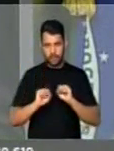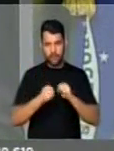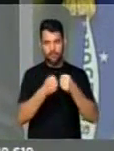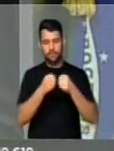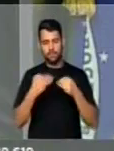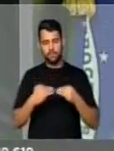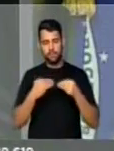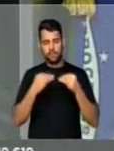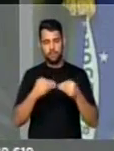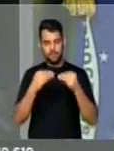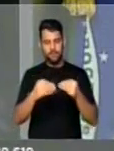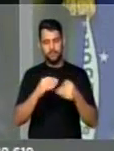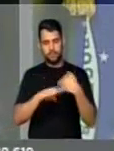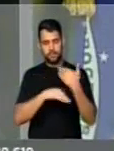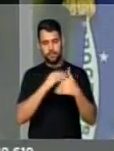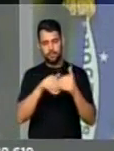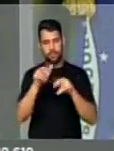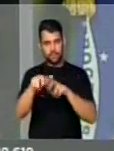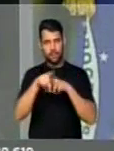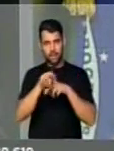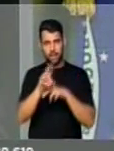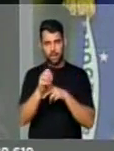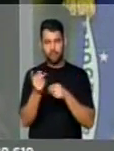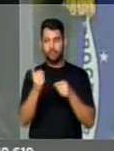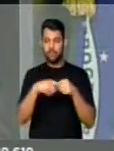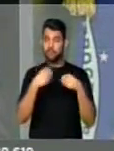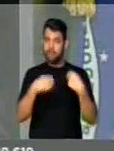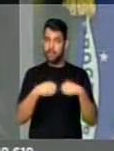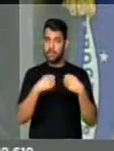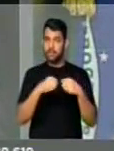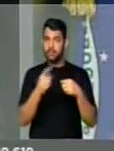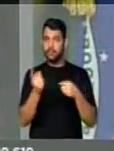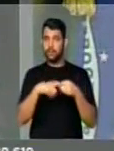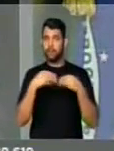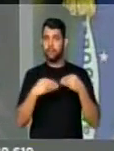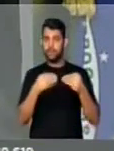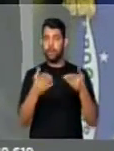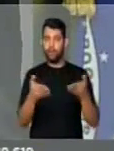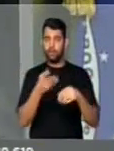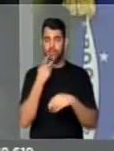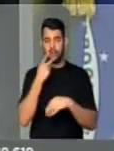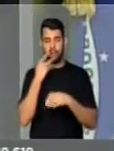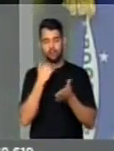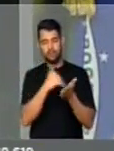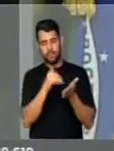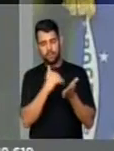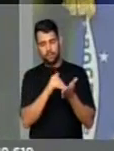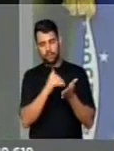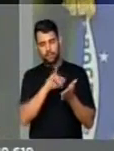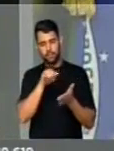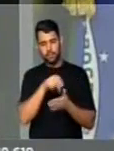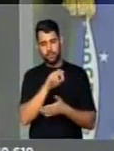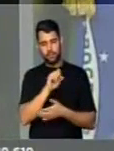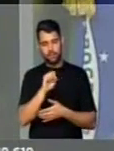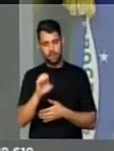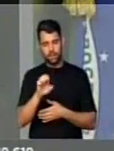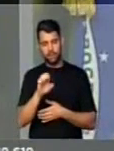do Ministério do Desenvolvimento Agrário. Hoje, ao falar com o secretário José